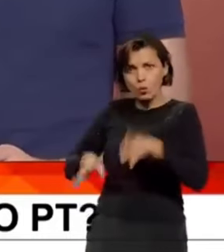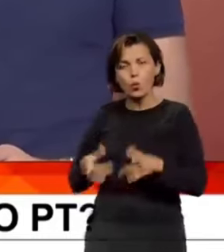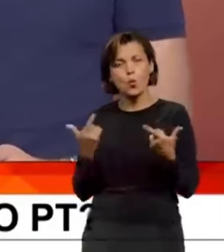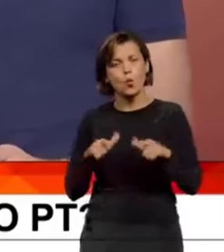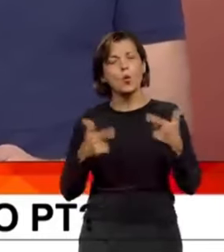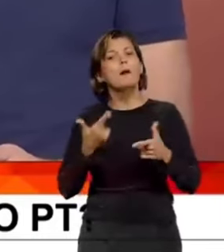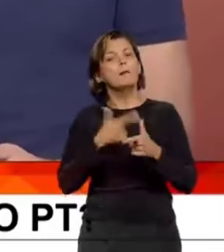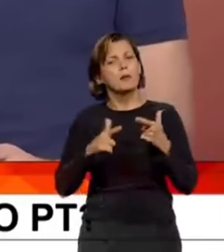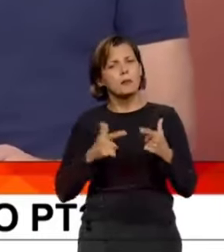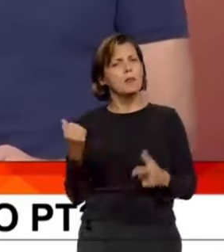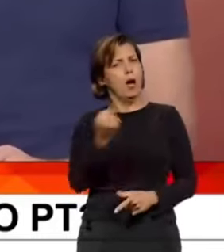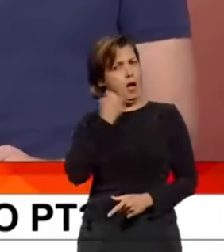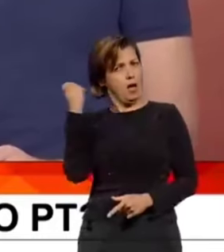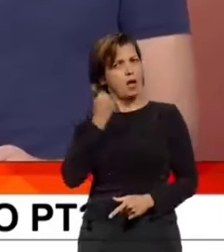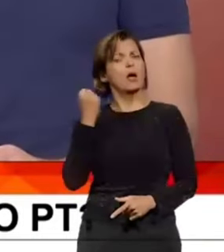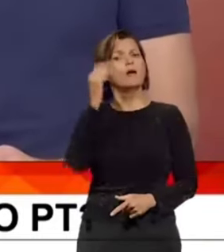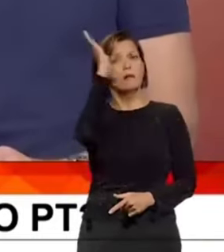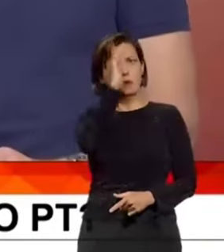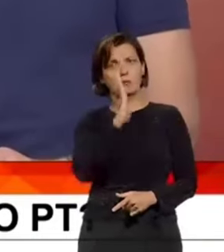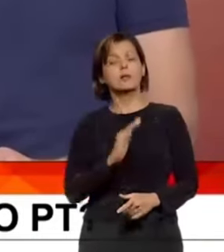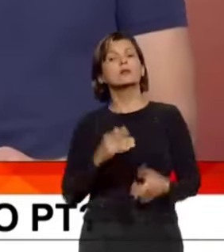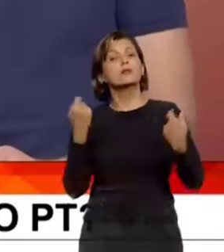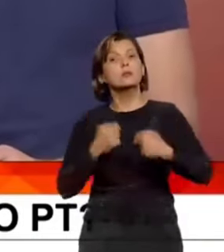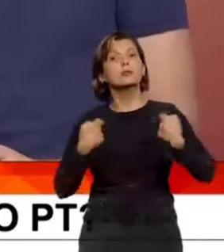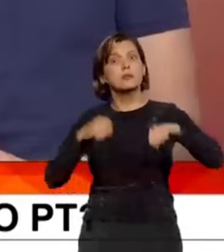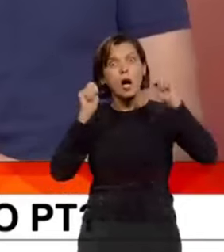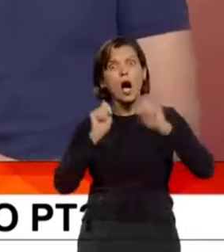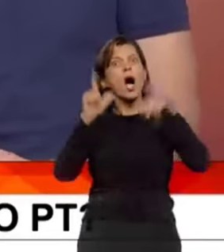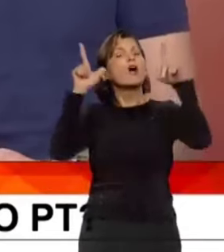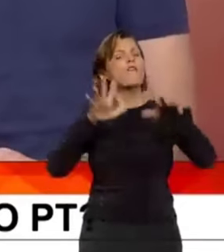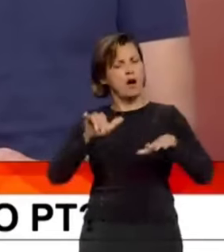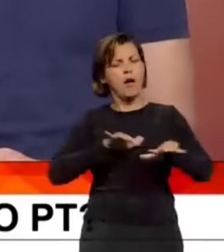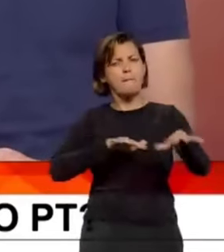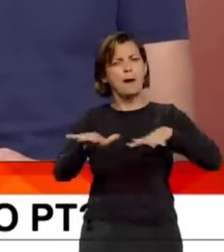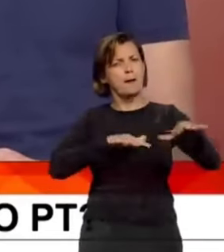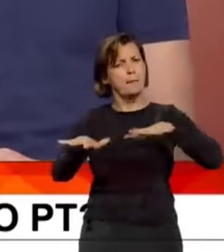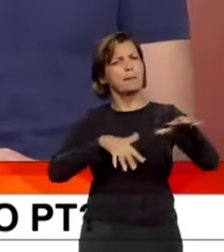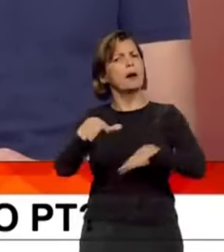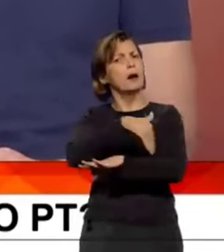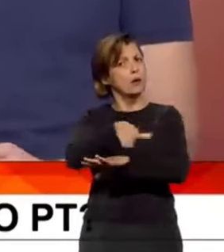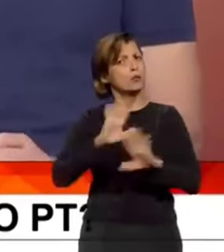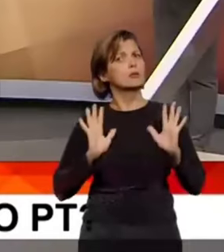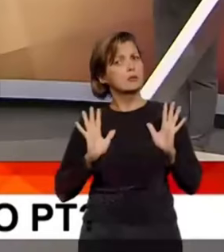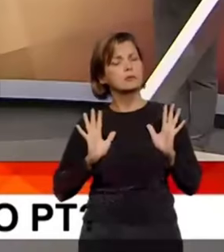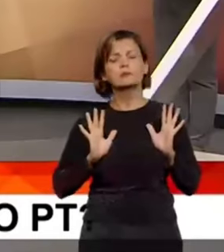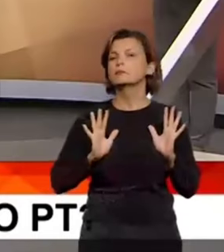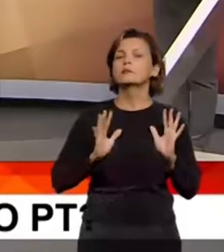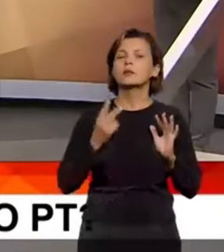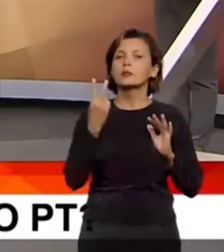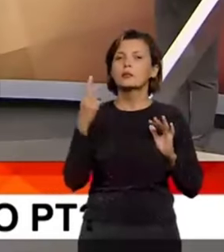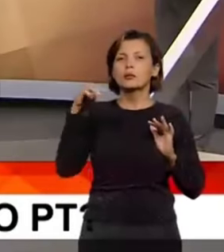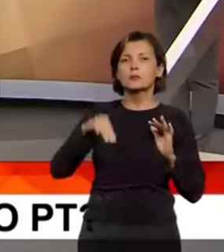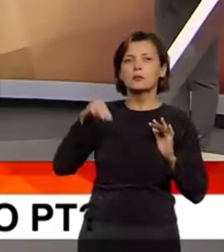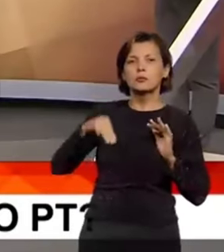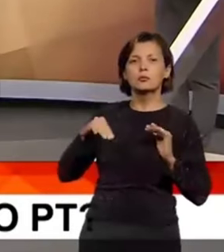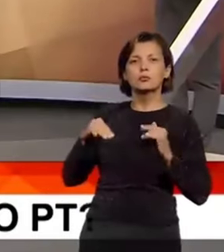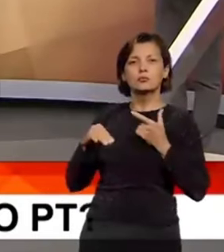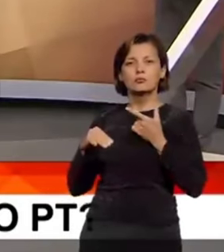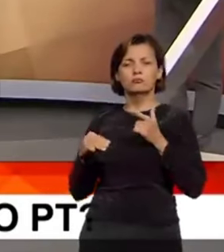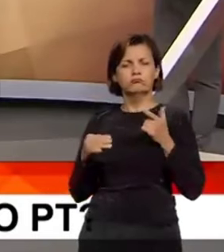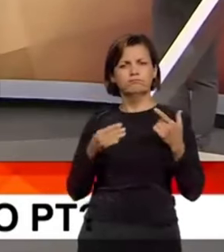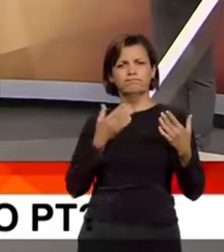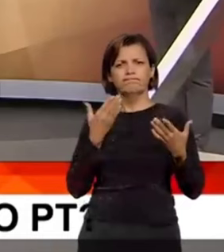República tem um problema grave na nação EA gente vai ter que acordar inclusive vai precisar de ir para as ruas muito bem dois minutos para o